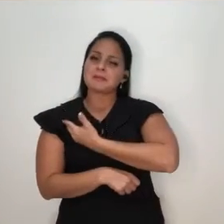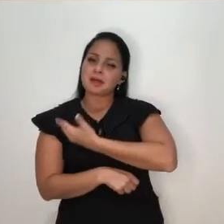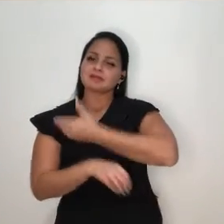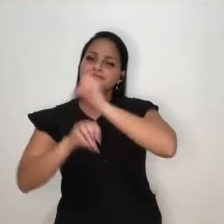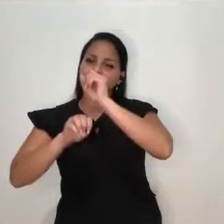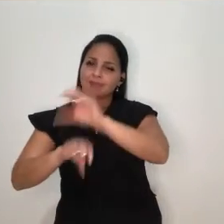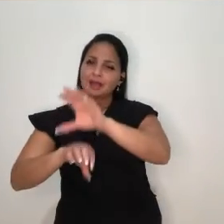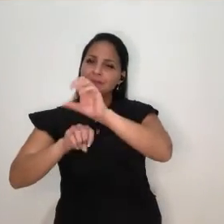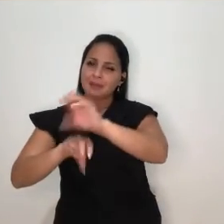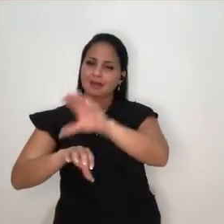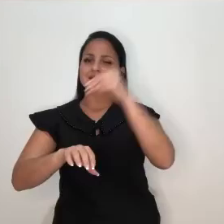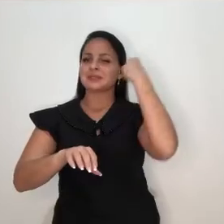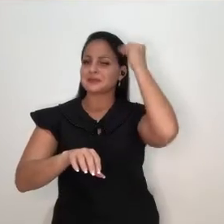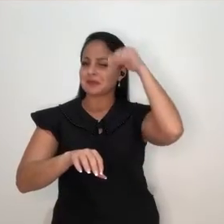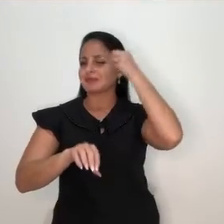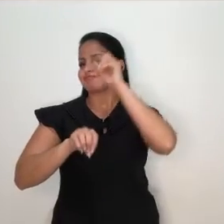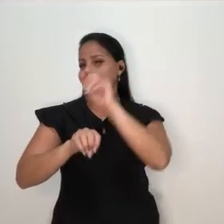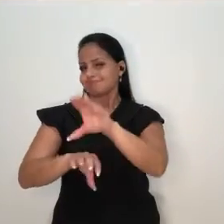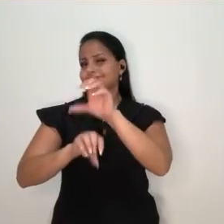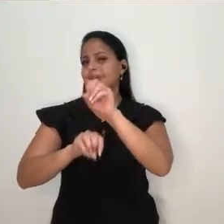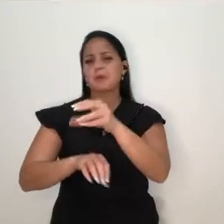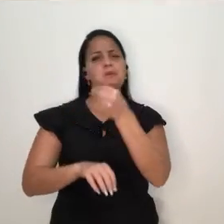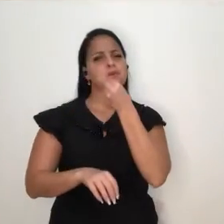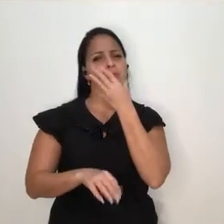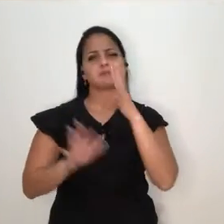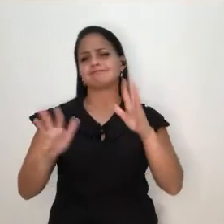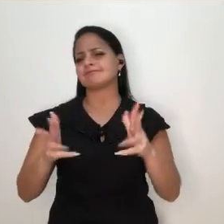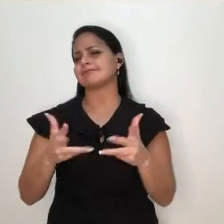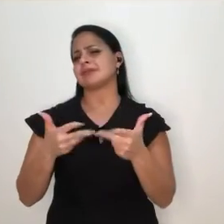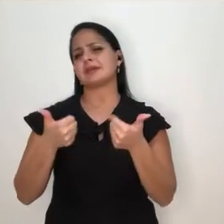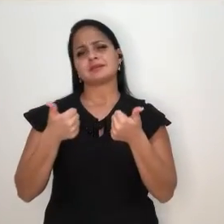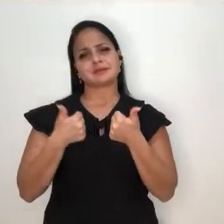meus colegas, e isso foi muito bom.